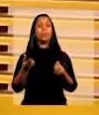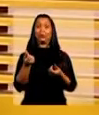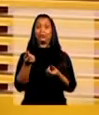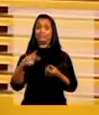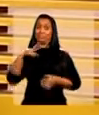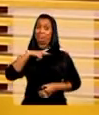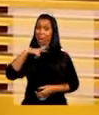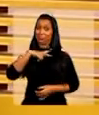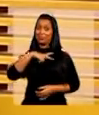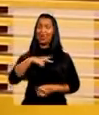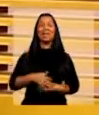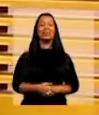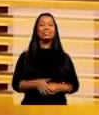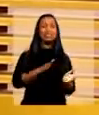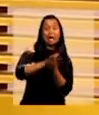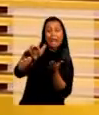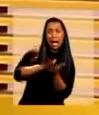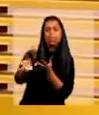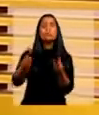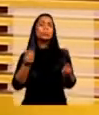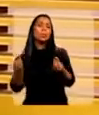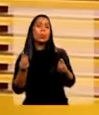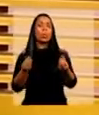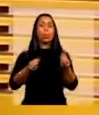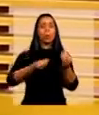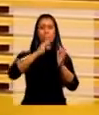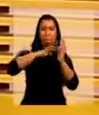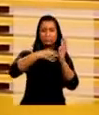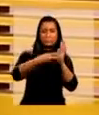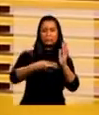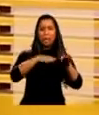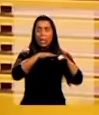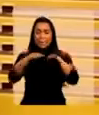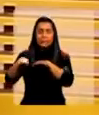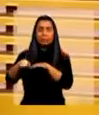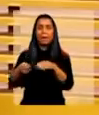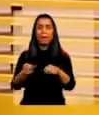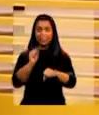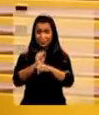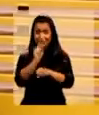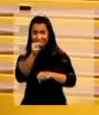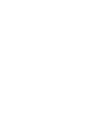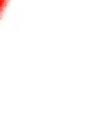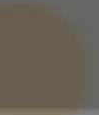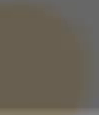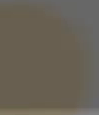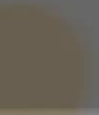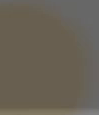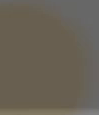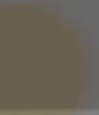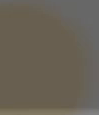sobre finanças pessoais, gastos, como equilibrar as contas. No próximo bloco, não saia daí.